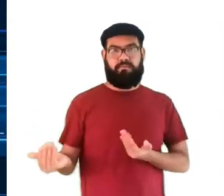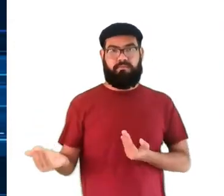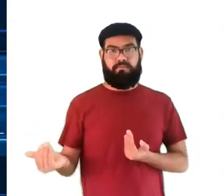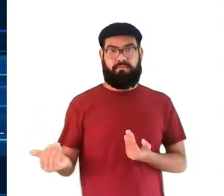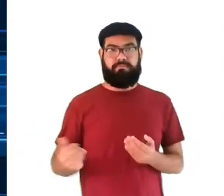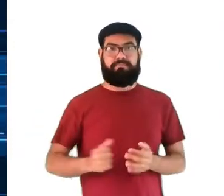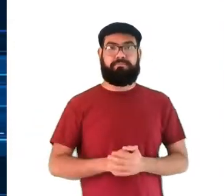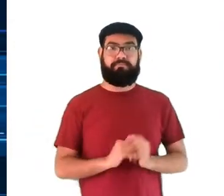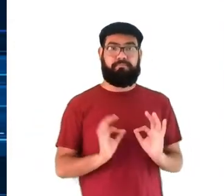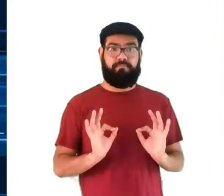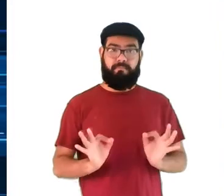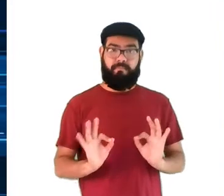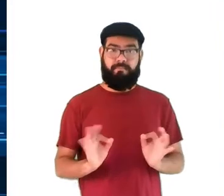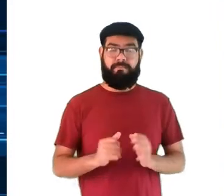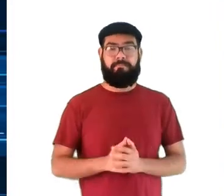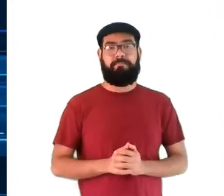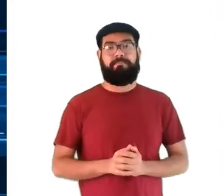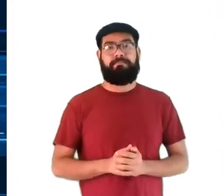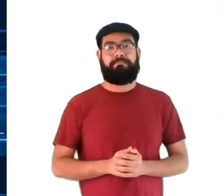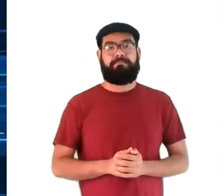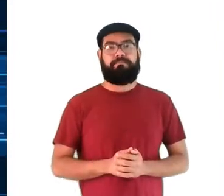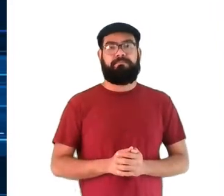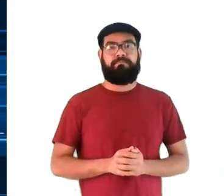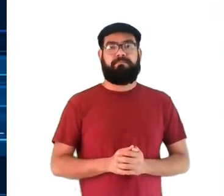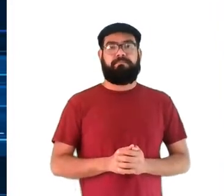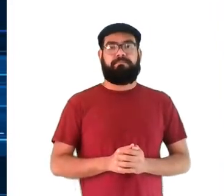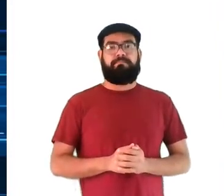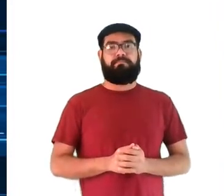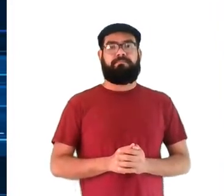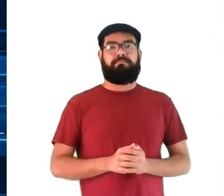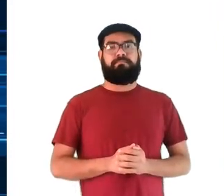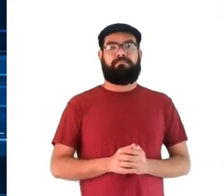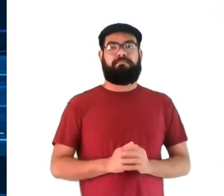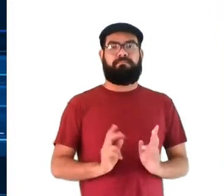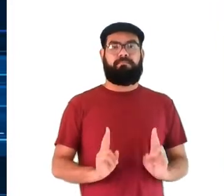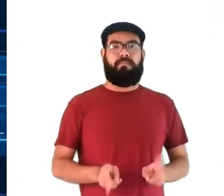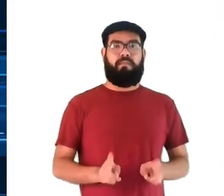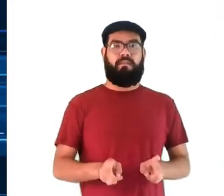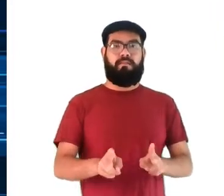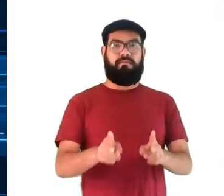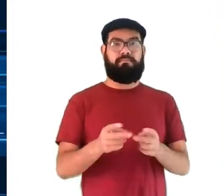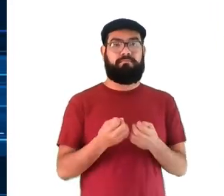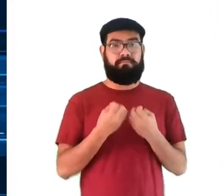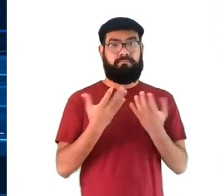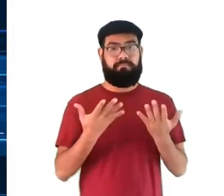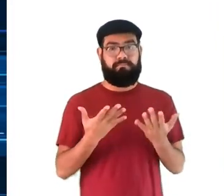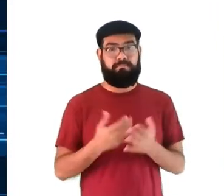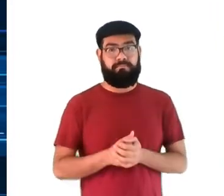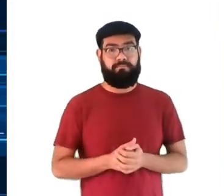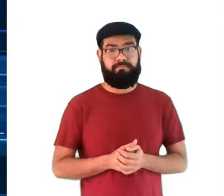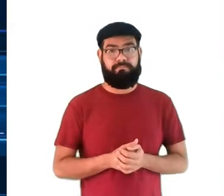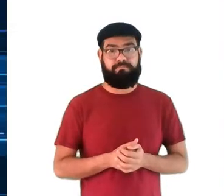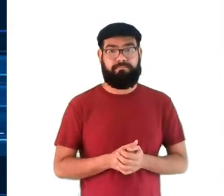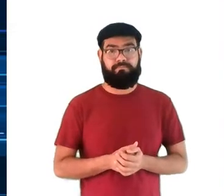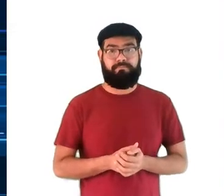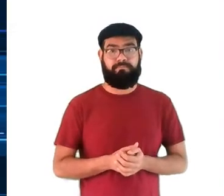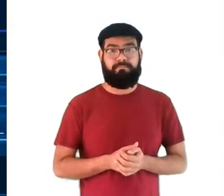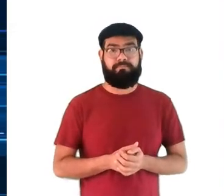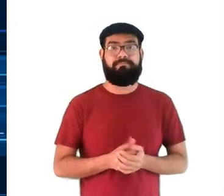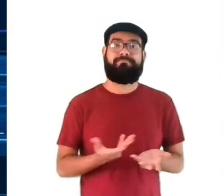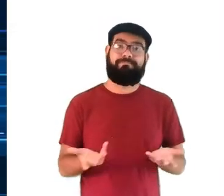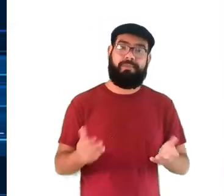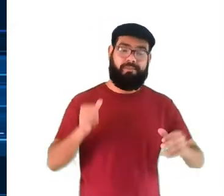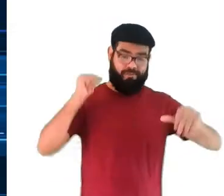certo? Vamos prosseguir? Muito bem, então, grandes mudanças